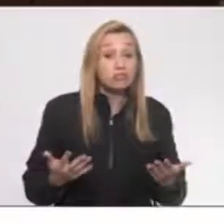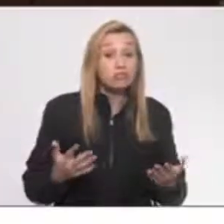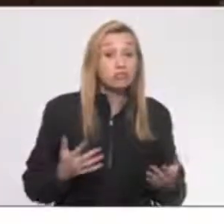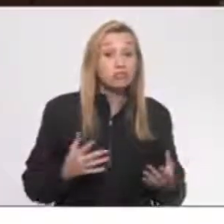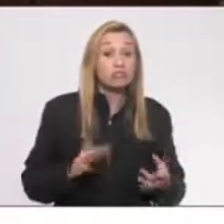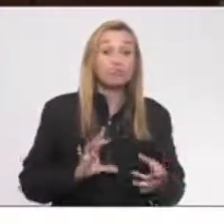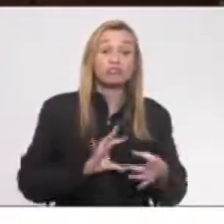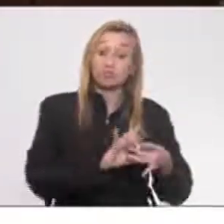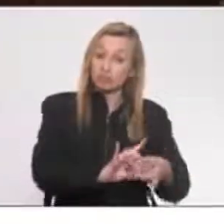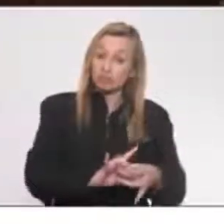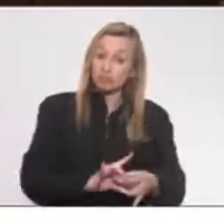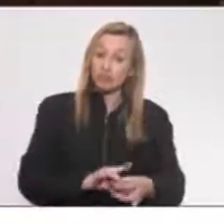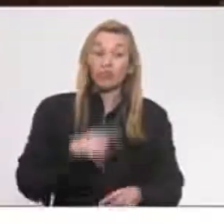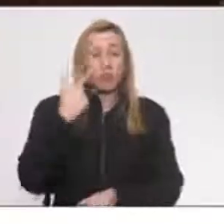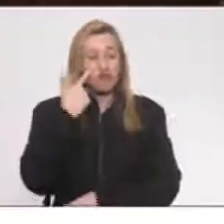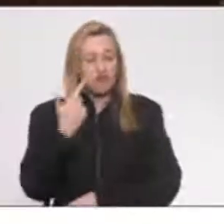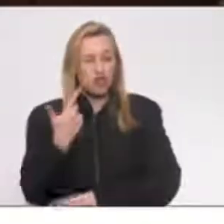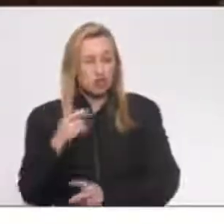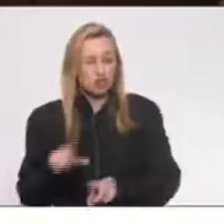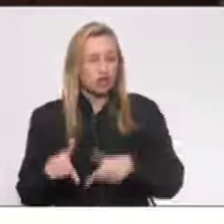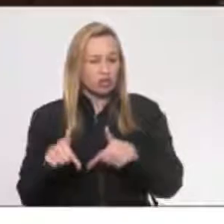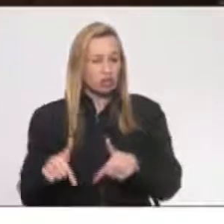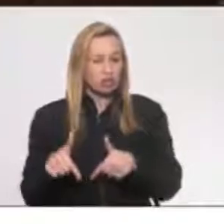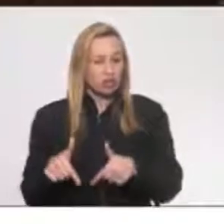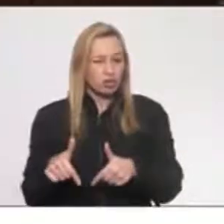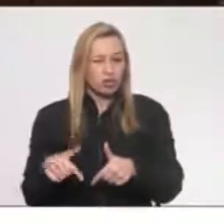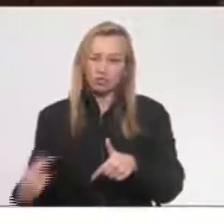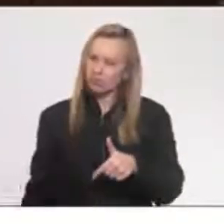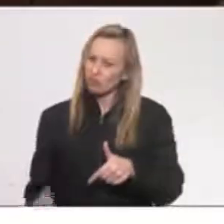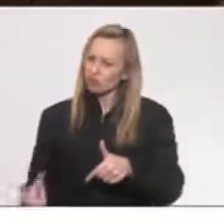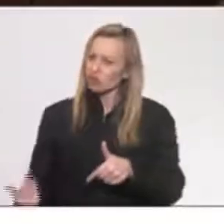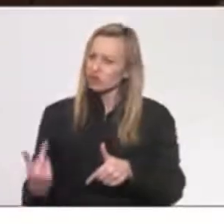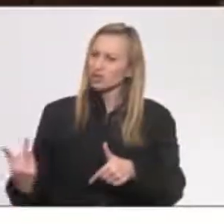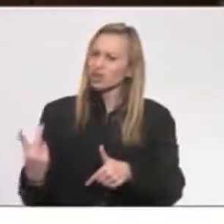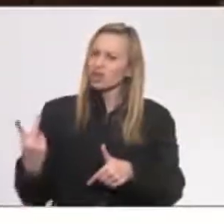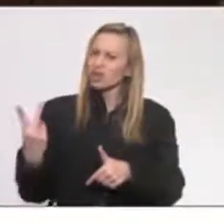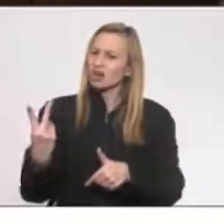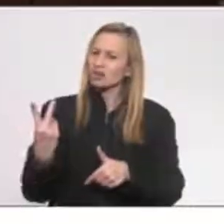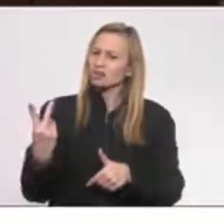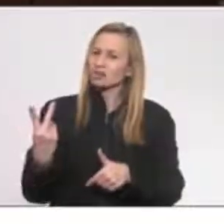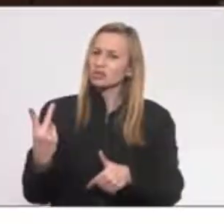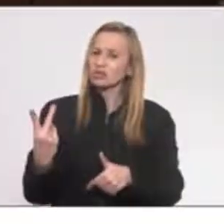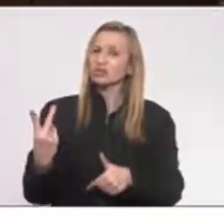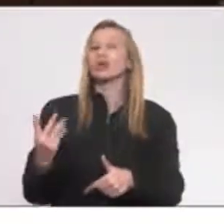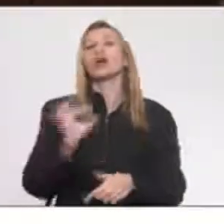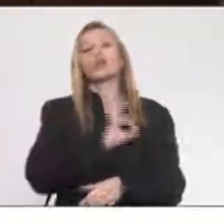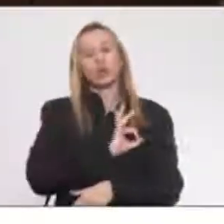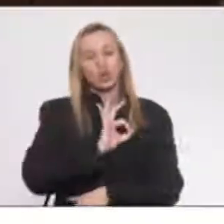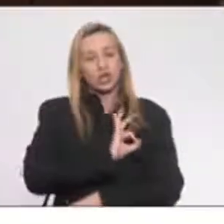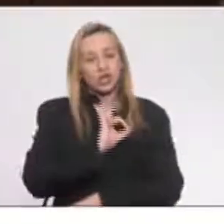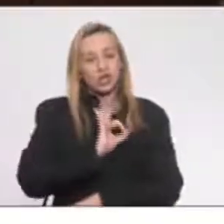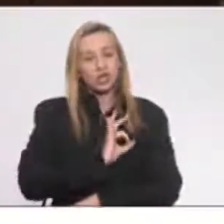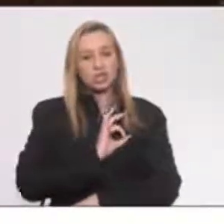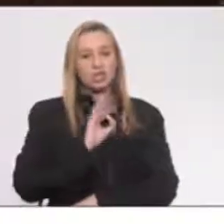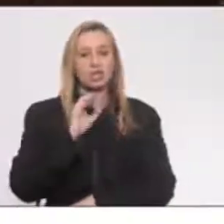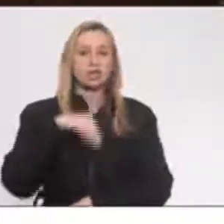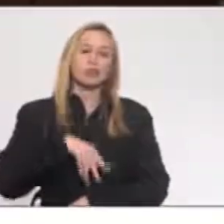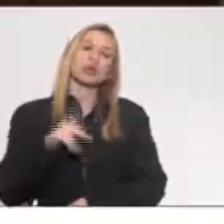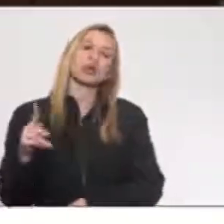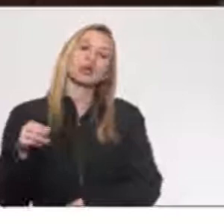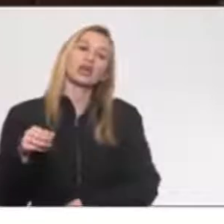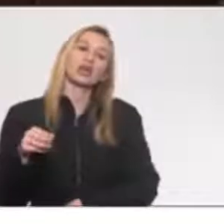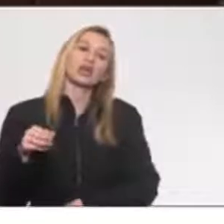linha, vejo uma ação de valorização, mais uma ação de valorização da polícia militar, criando